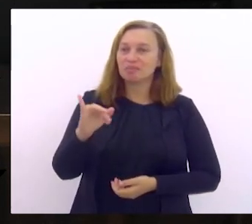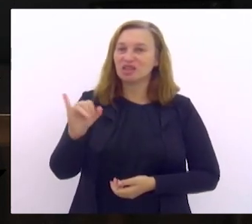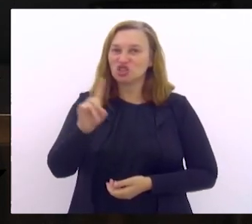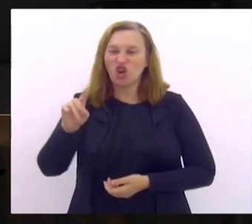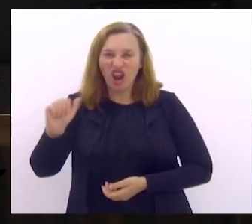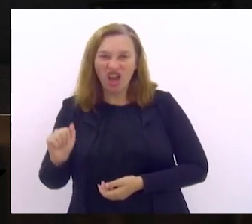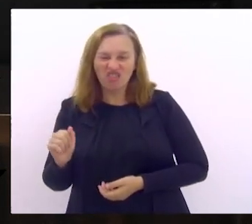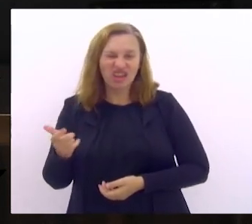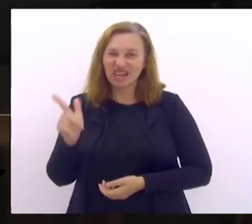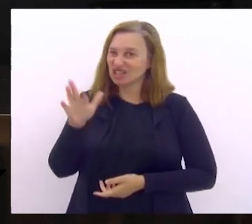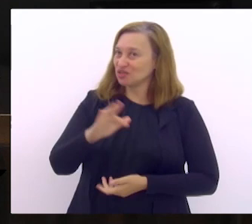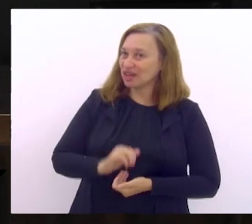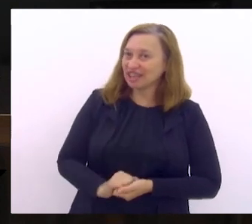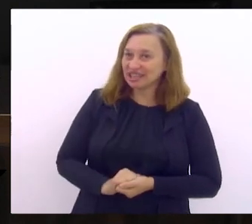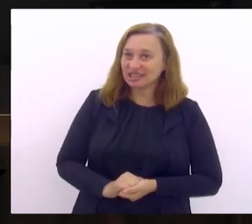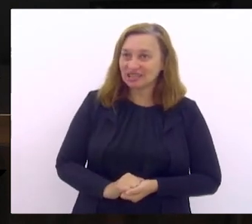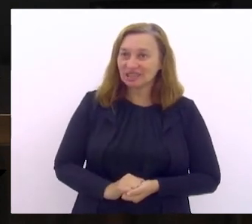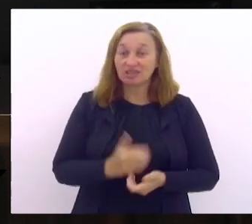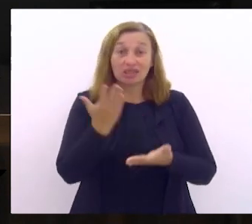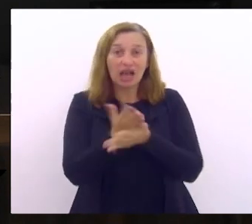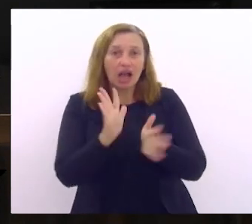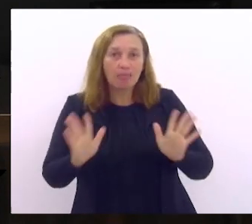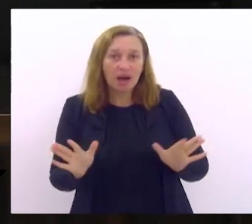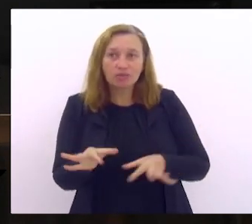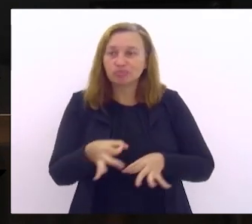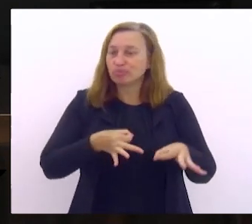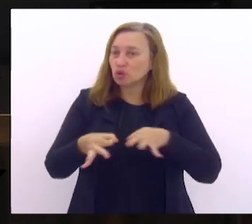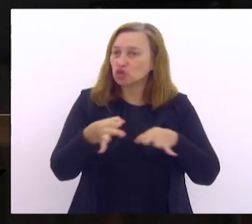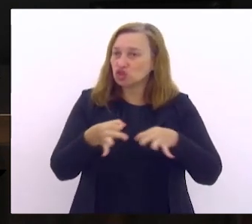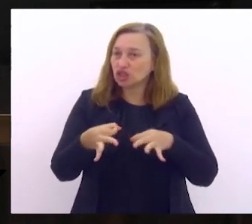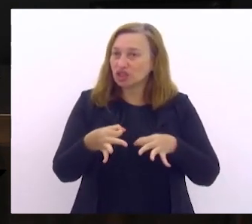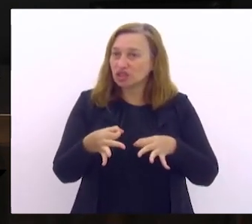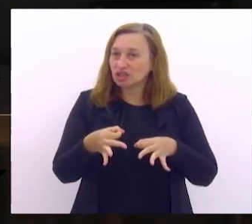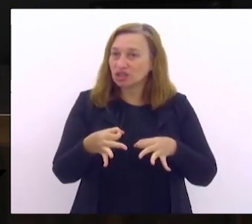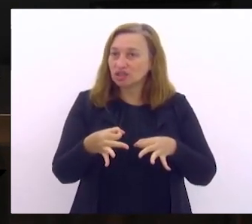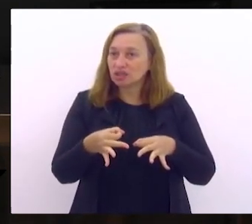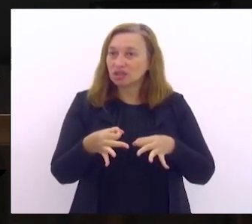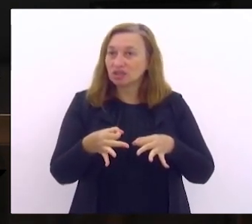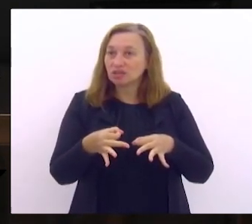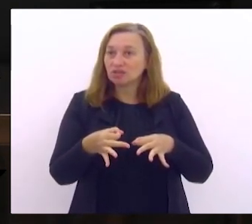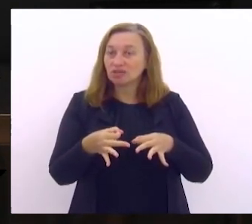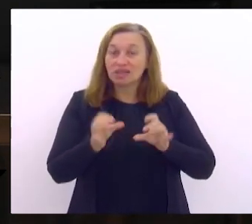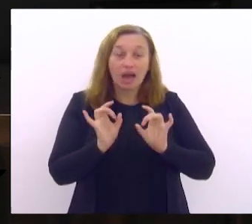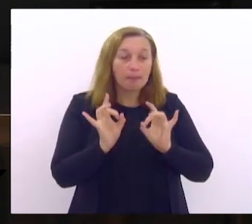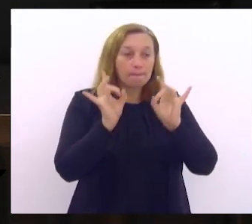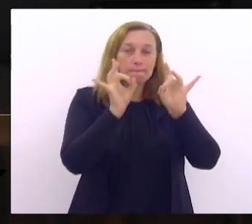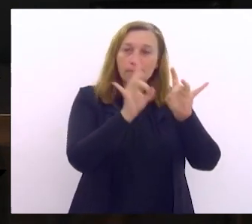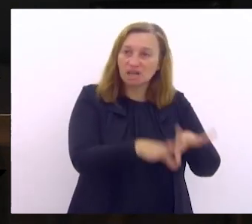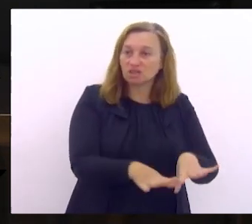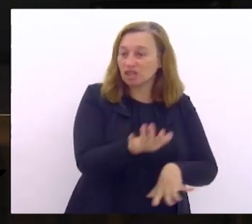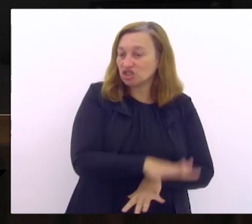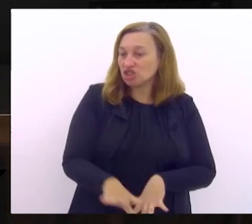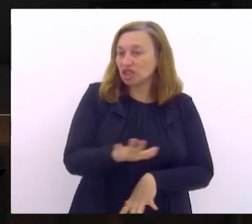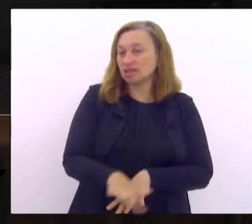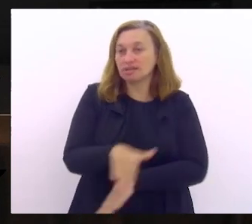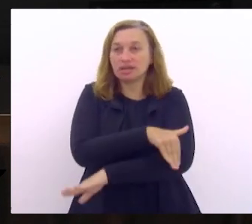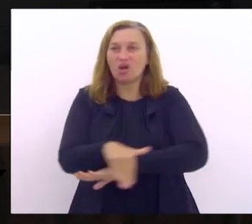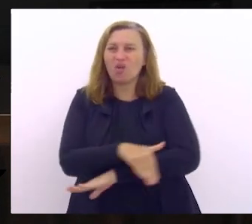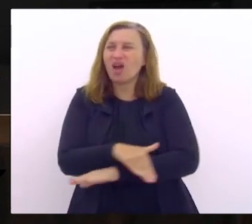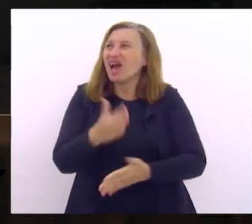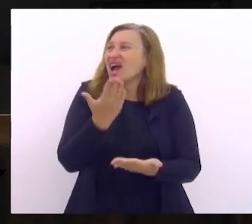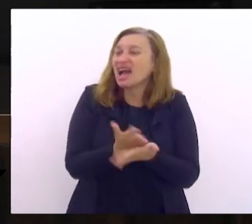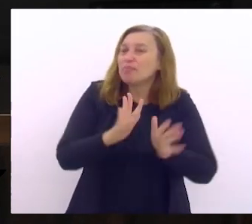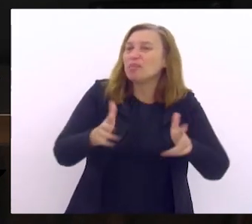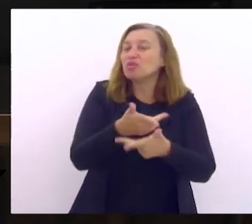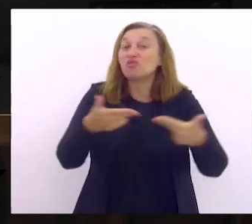diferente. Quando acabaram com esse projeto, nós jogamos nossas crianças na rua. E com isso nós acabamos com muitas coisas que